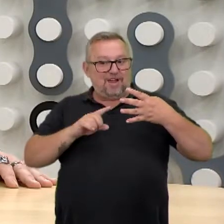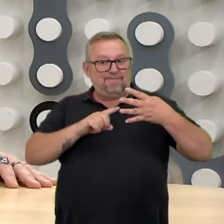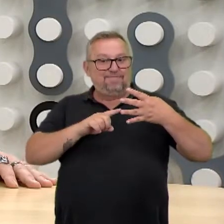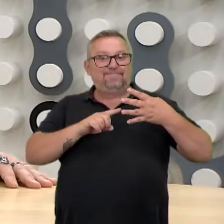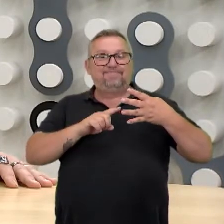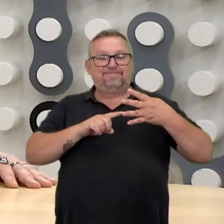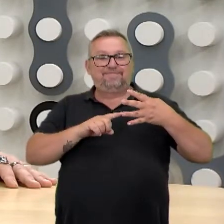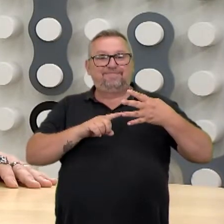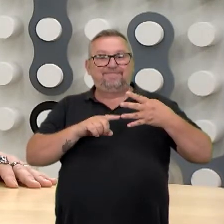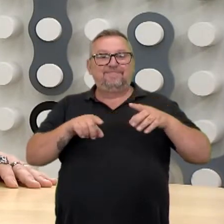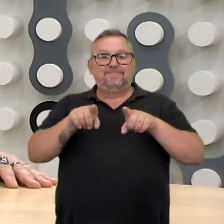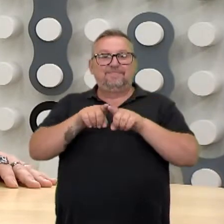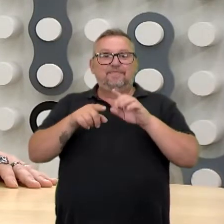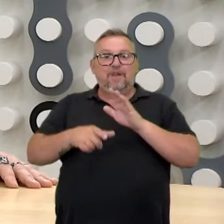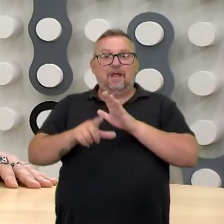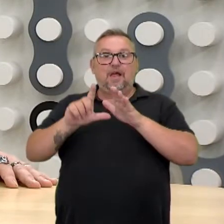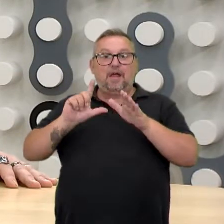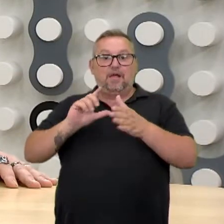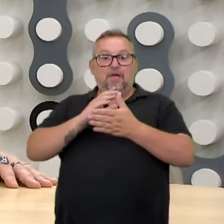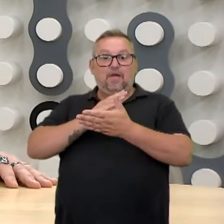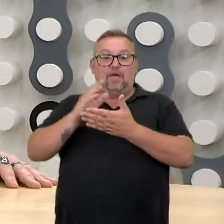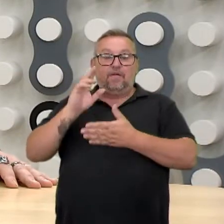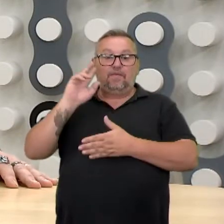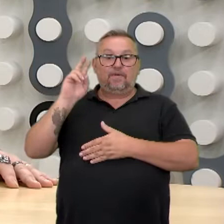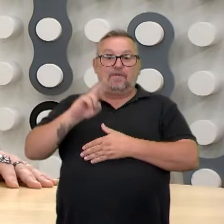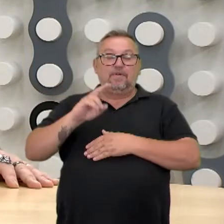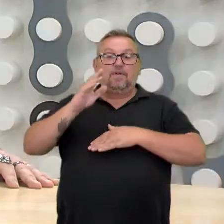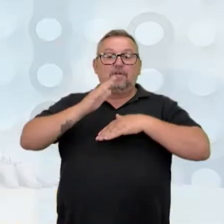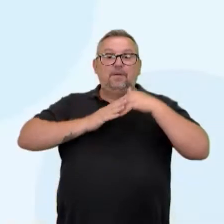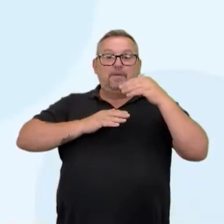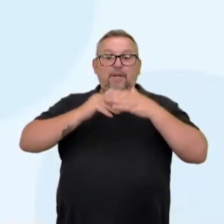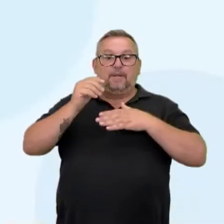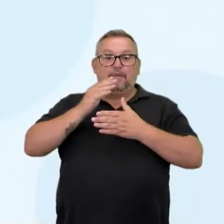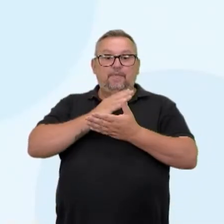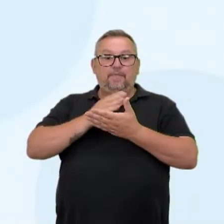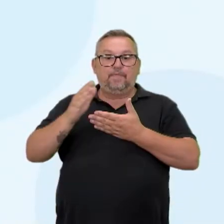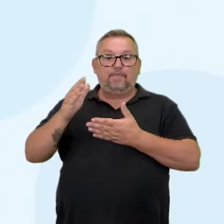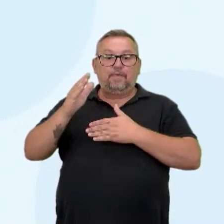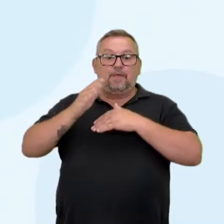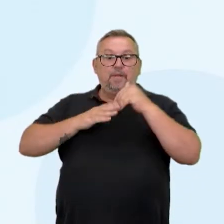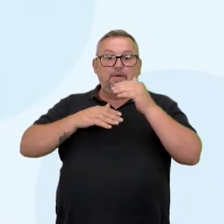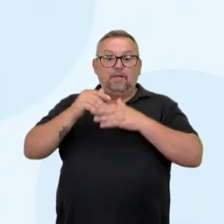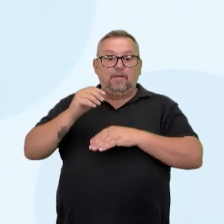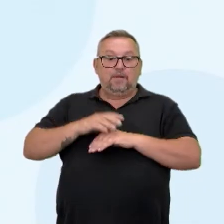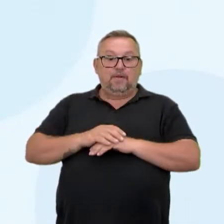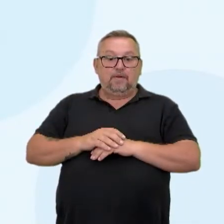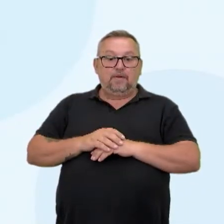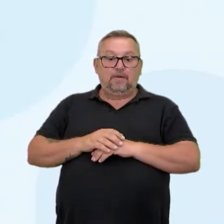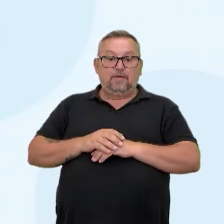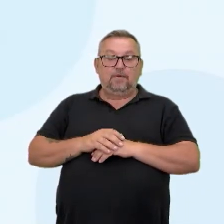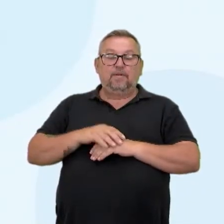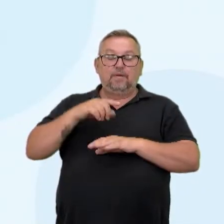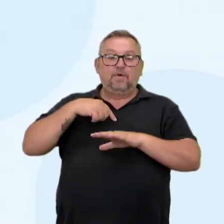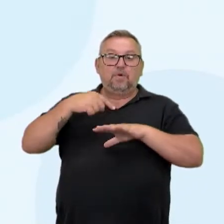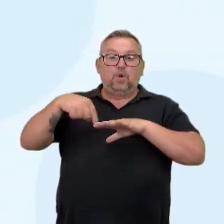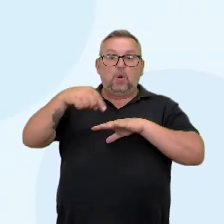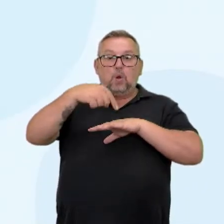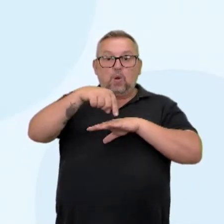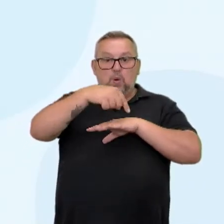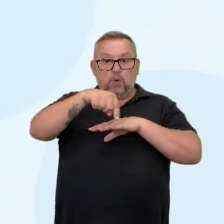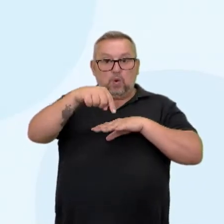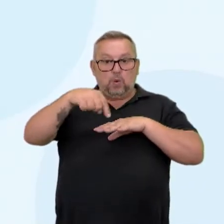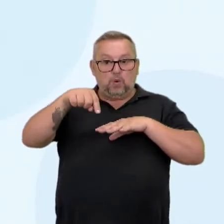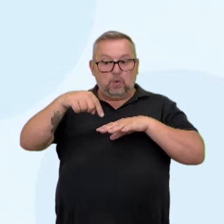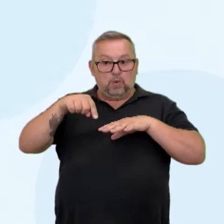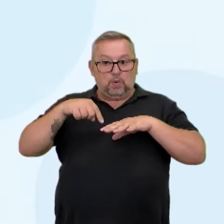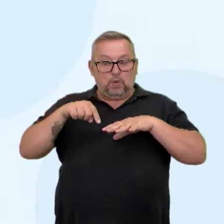1, e antes da gente começar, a gente vai ver aí as habilidades. Começando aí com habilidades dos eixos estruturantes, né, o